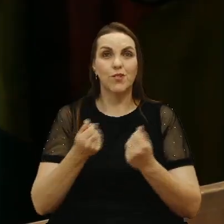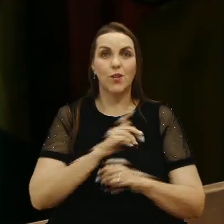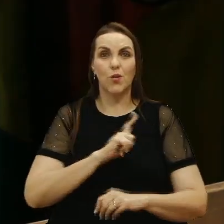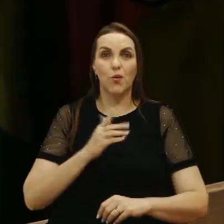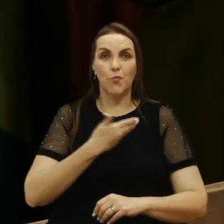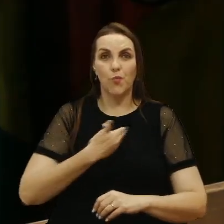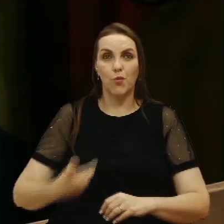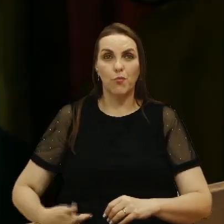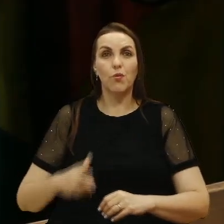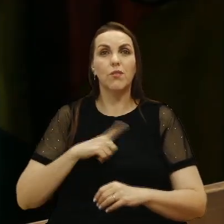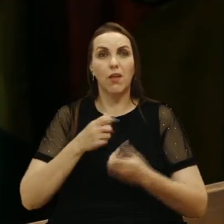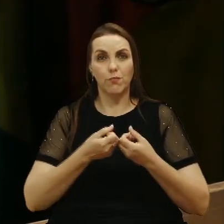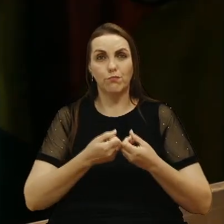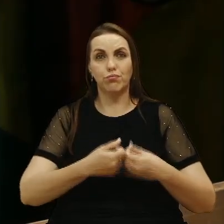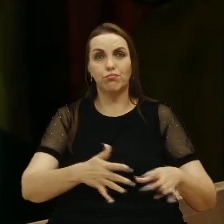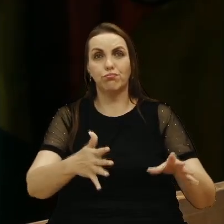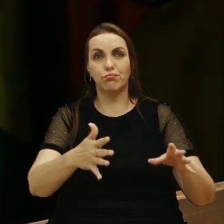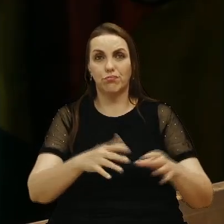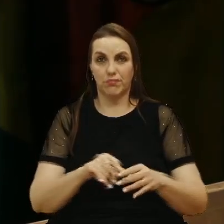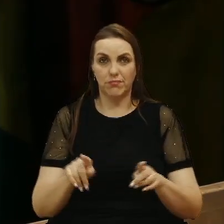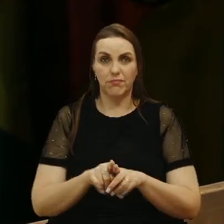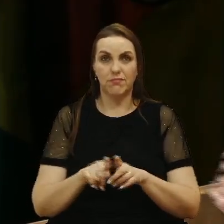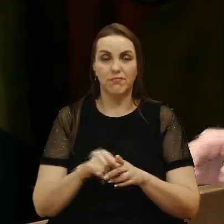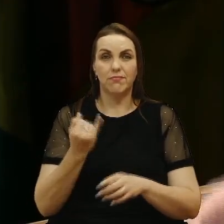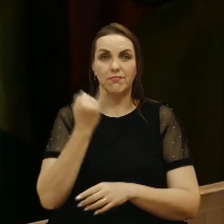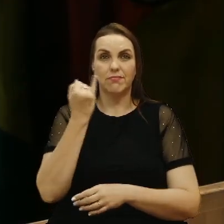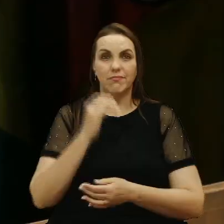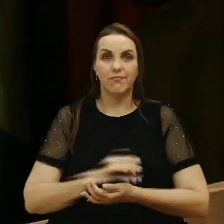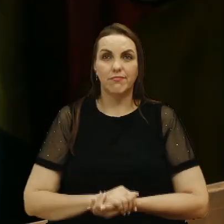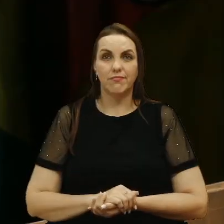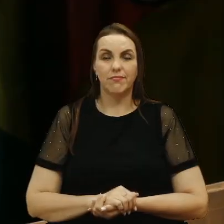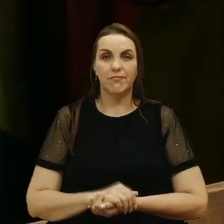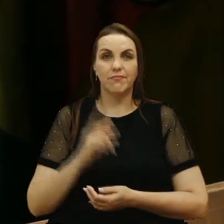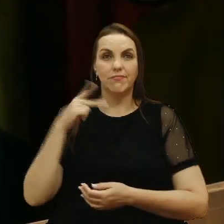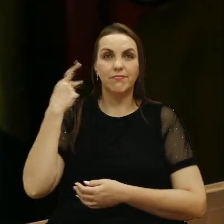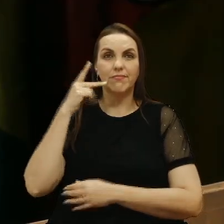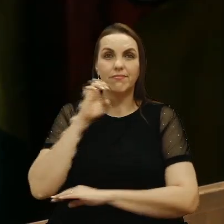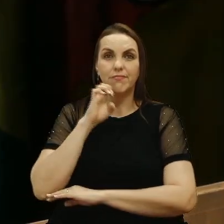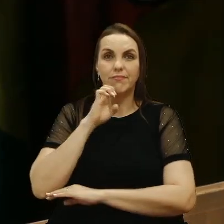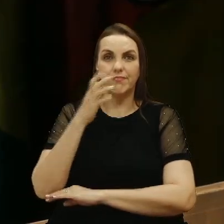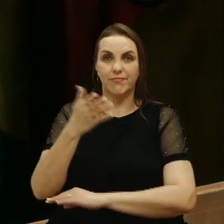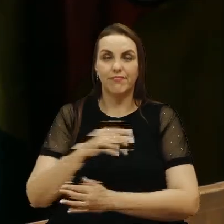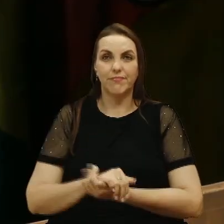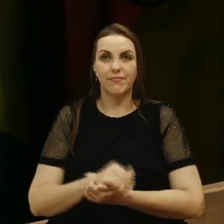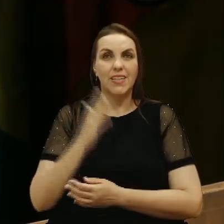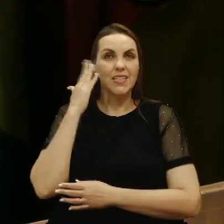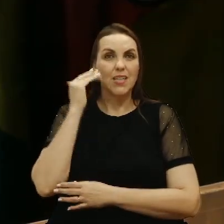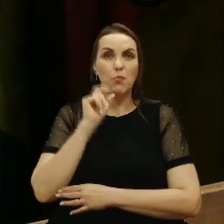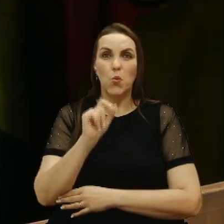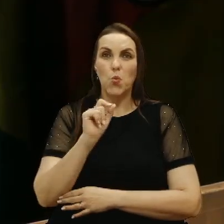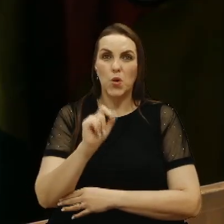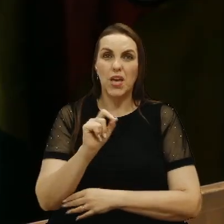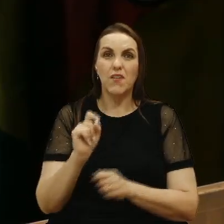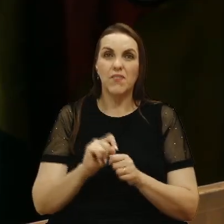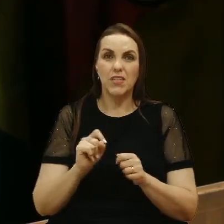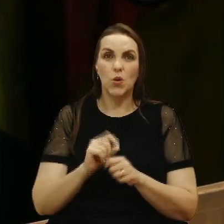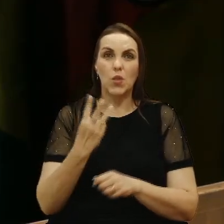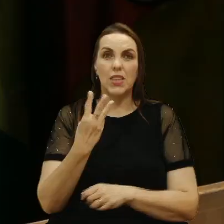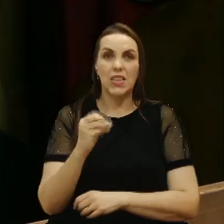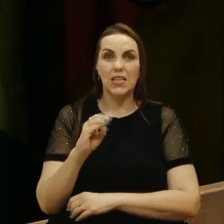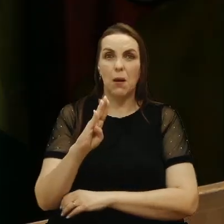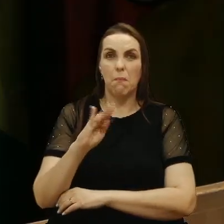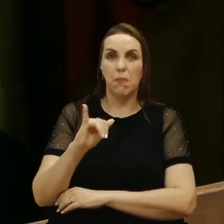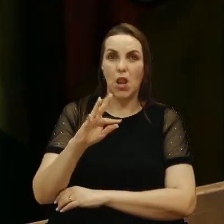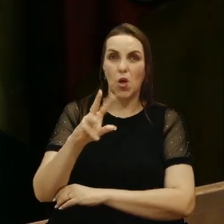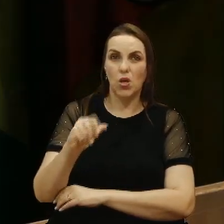desperdício significativo. Vereadora Stella Balardim, sabe o que dá para fazer com 30 bilhões de reais?